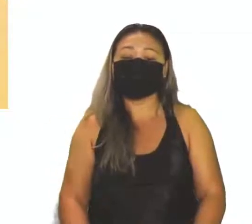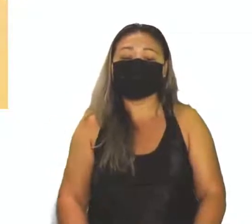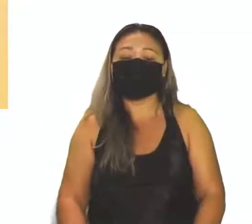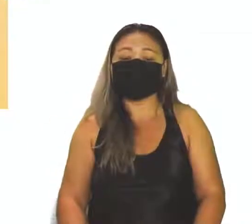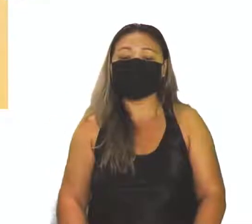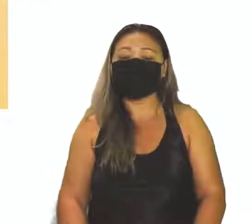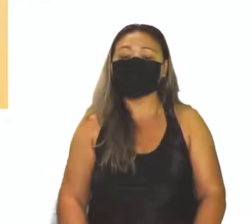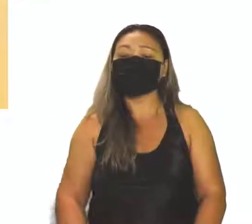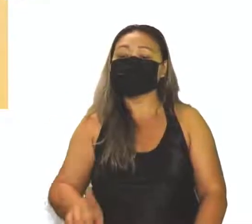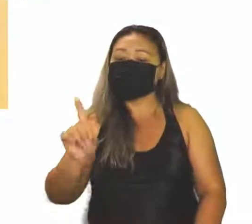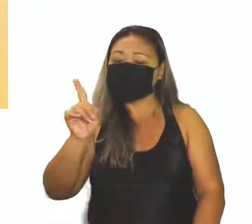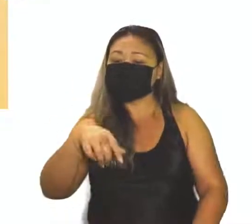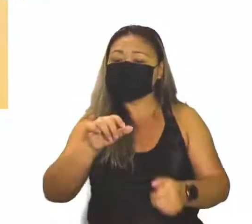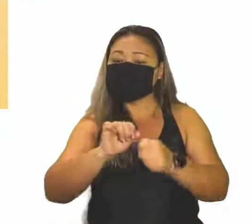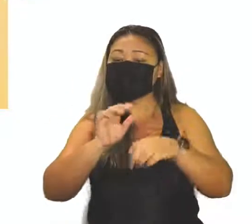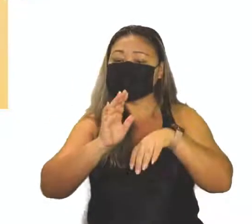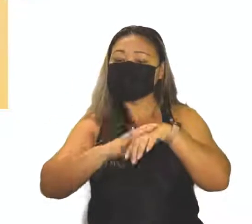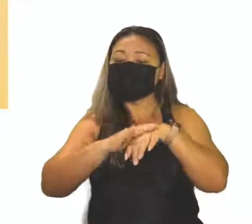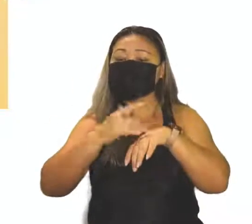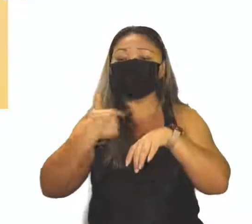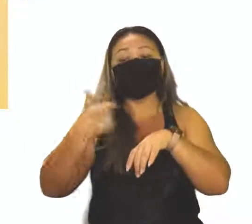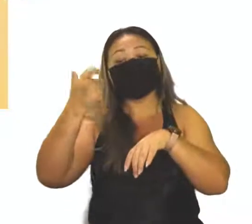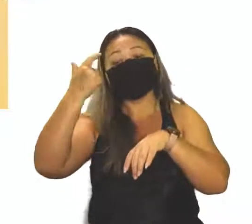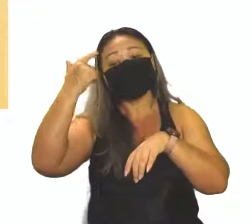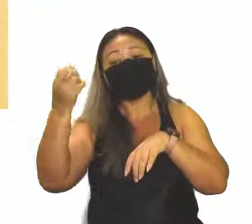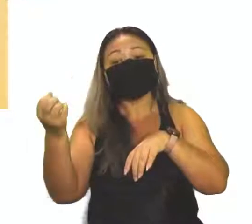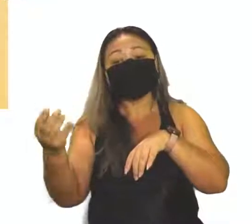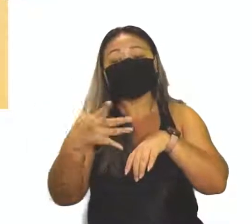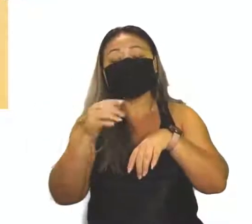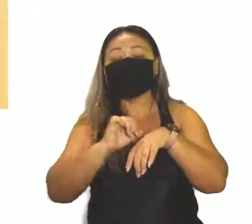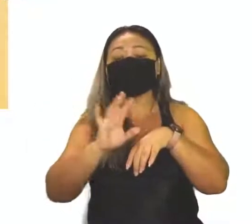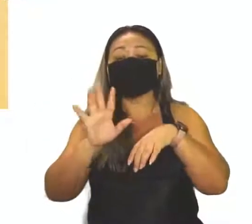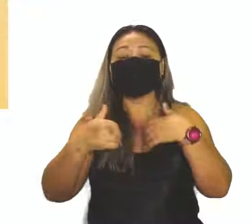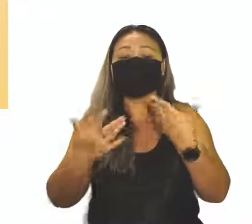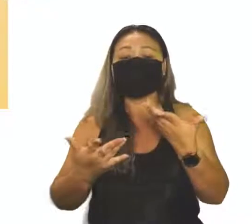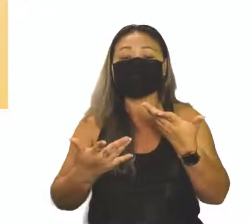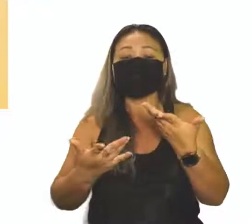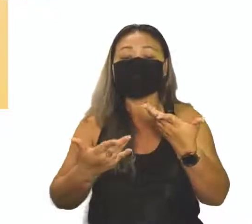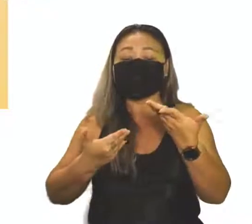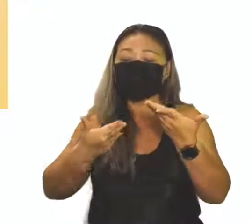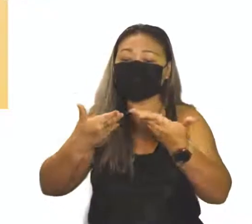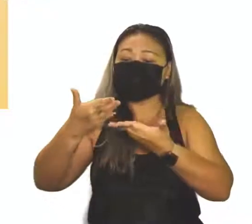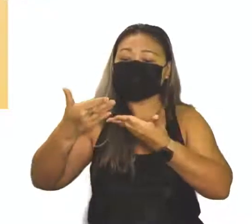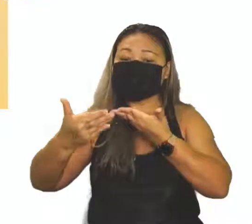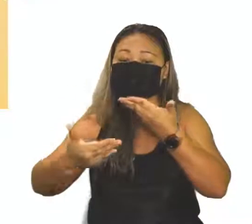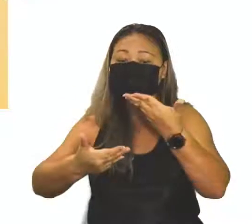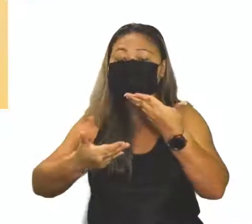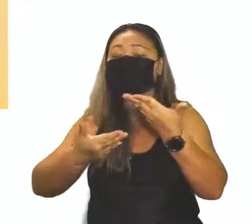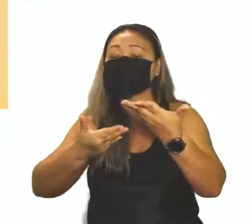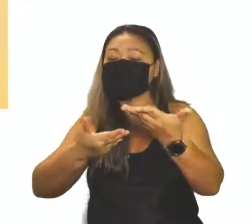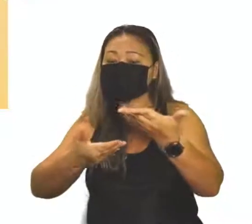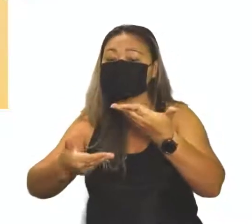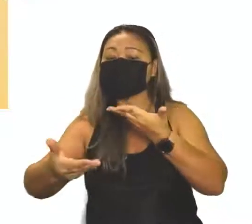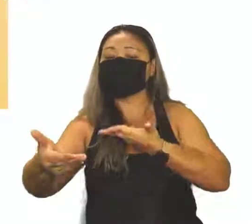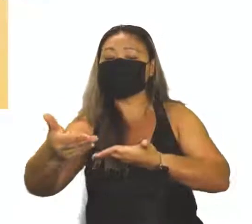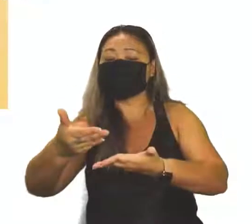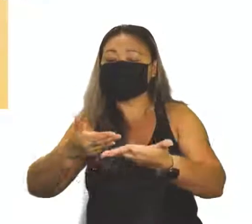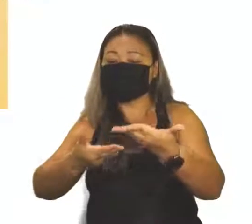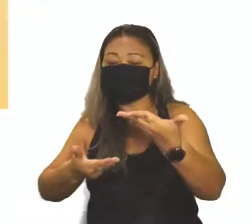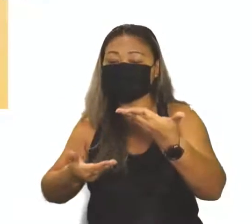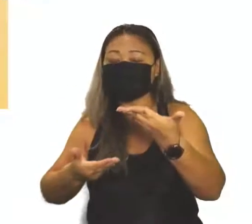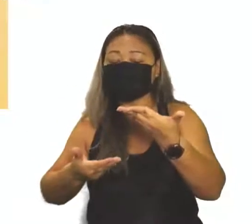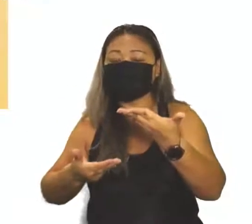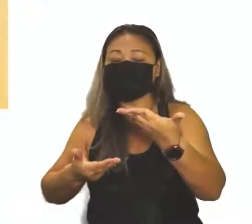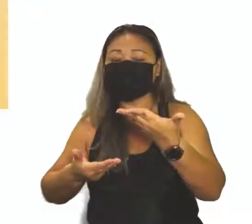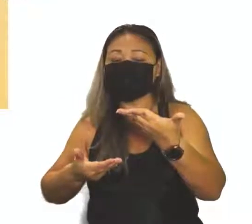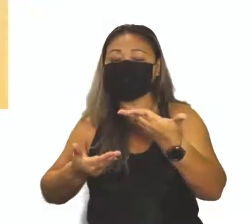conceitos. Muitos pensadores deixaram novas ideias e conceitos. Transmissão de quê? Do diálogo, né? A transmissão